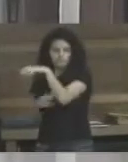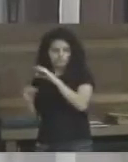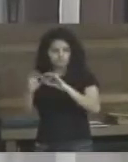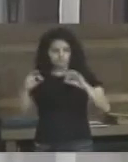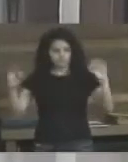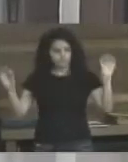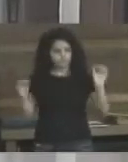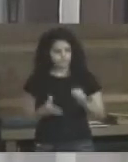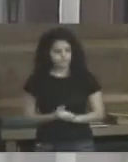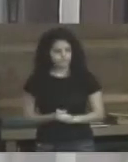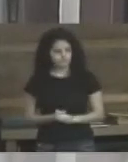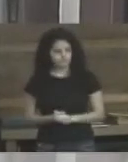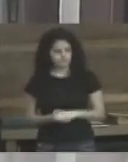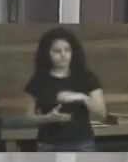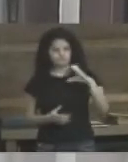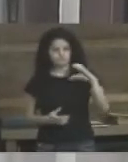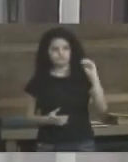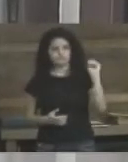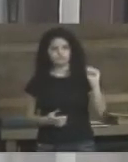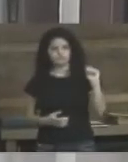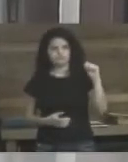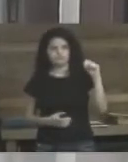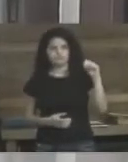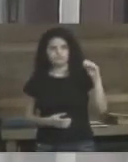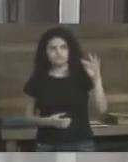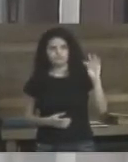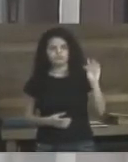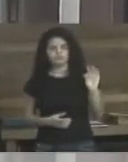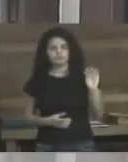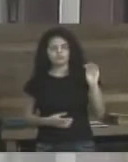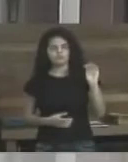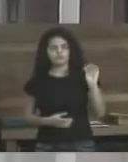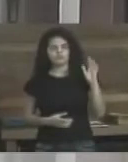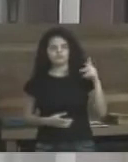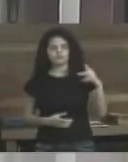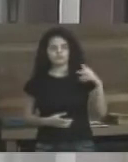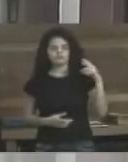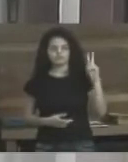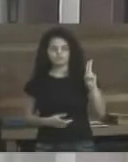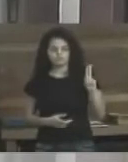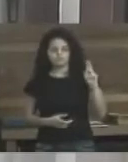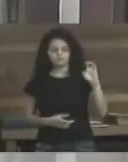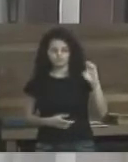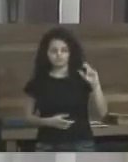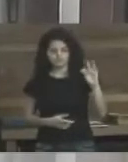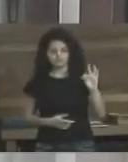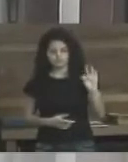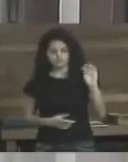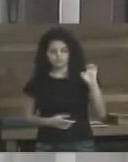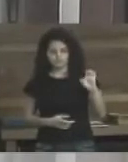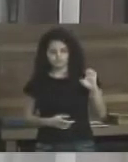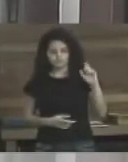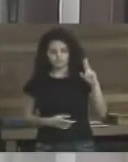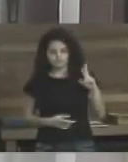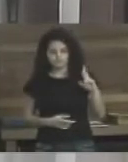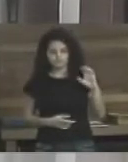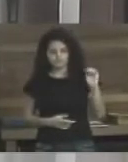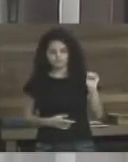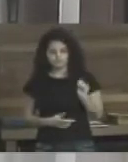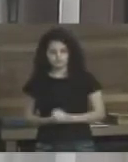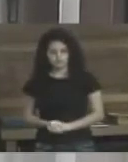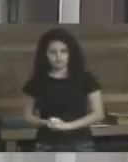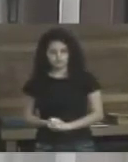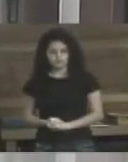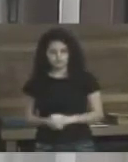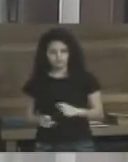extensão, lá na Caputera, no bairro Caputera 2. Já vim pedindo anteriormente pela Caputera, agora venho pedindo pela Caputera 2. A iluminação pública